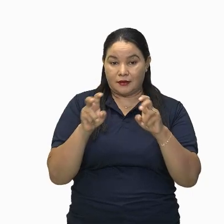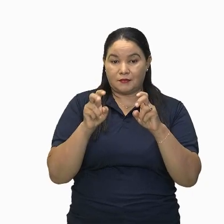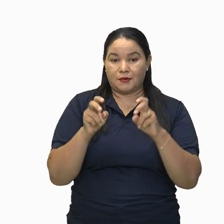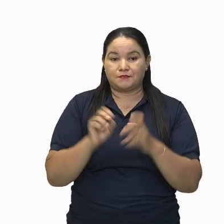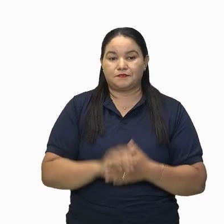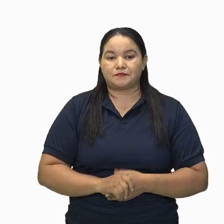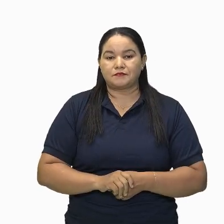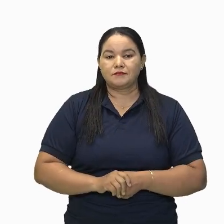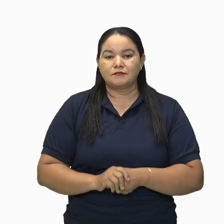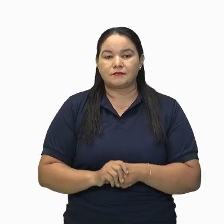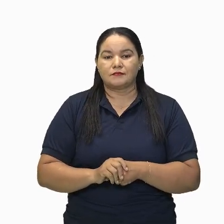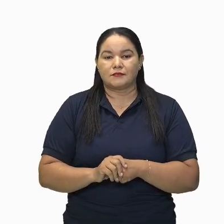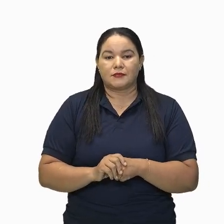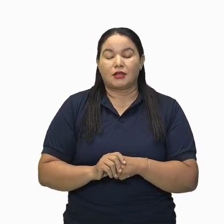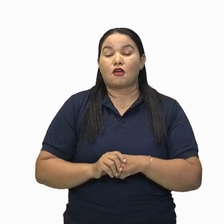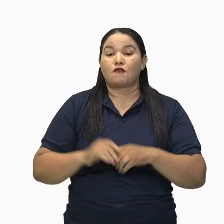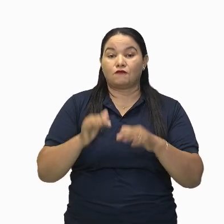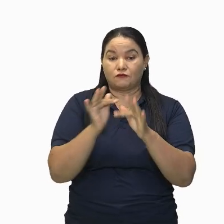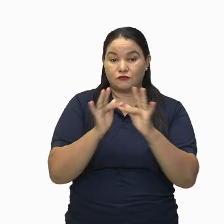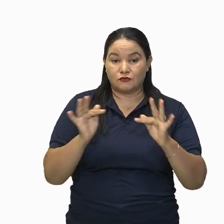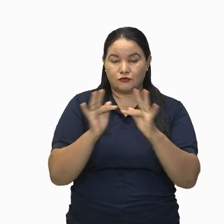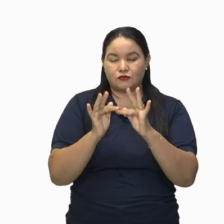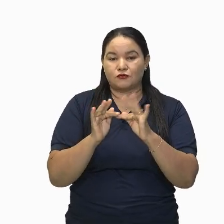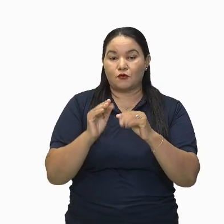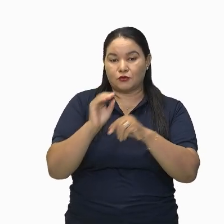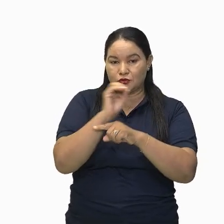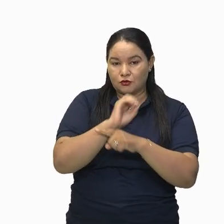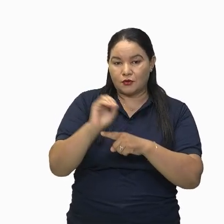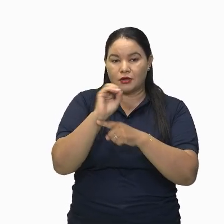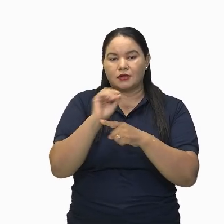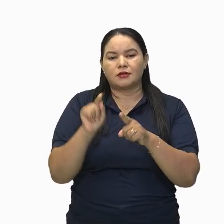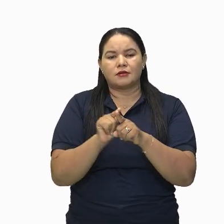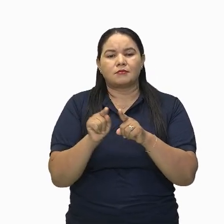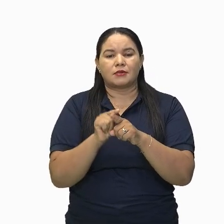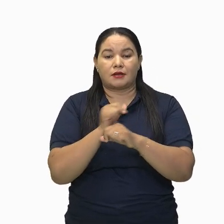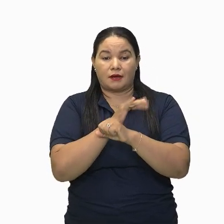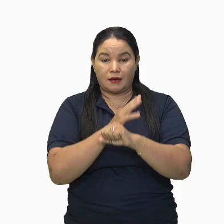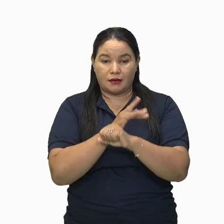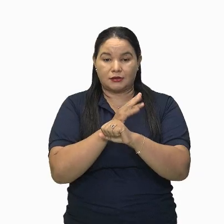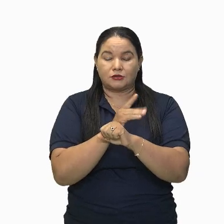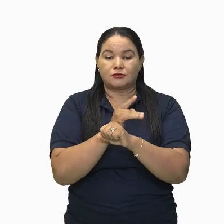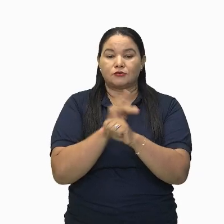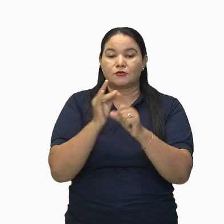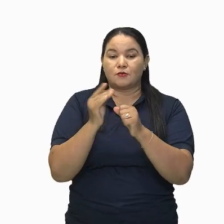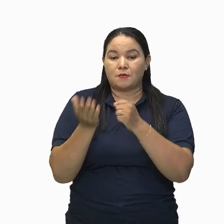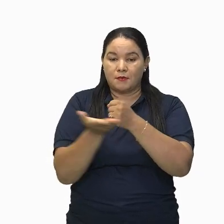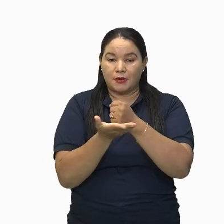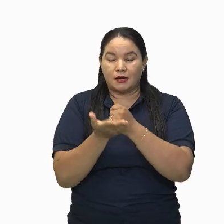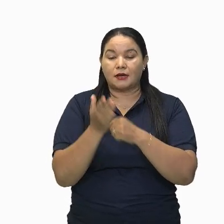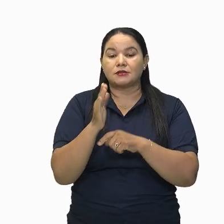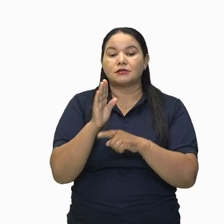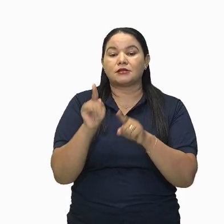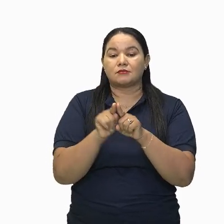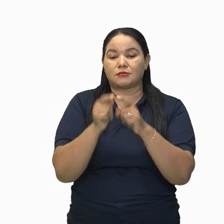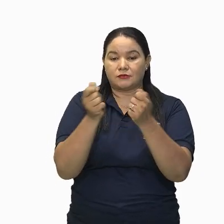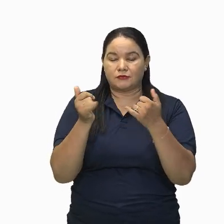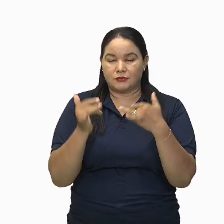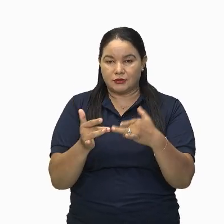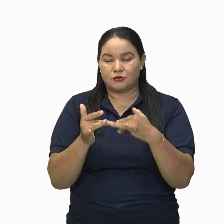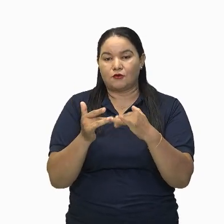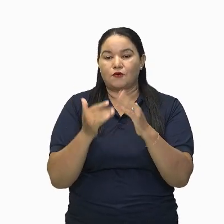conhecimento, funções inorgânicas, detalhamento, ácidos, bases,